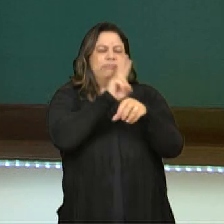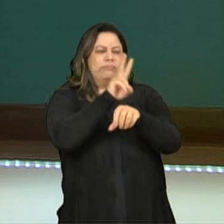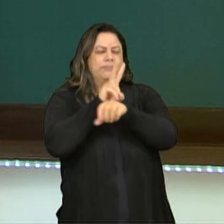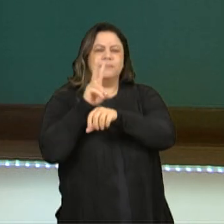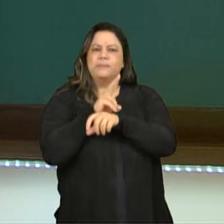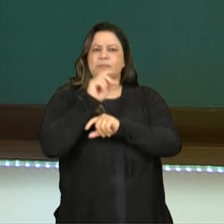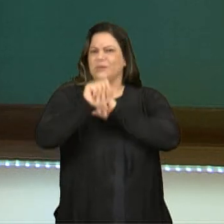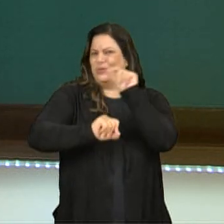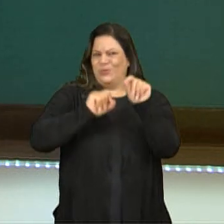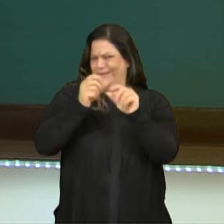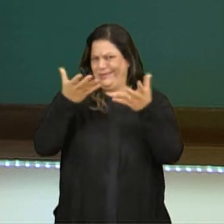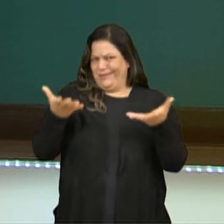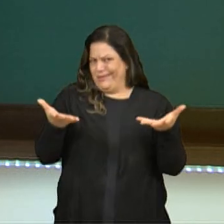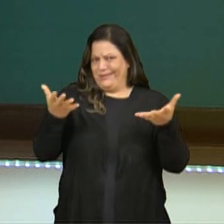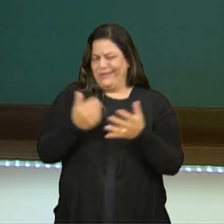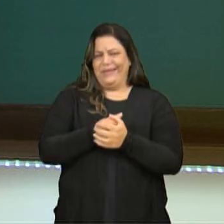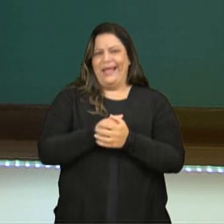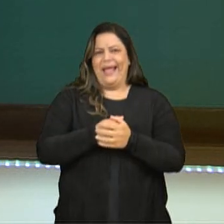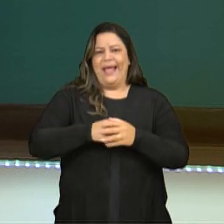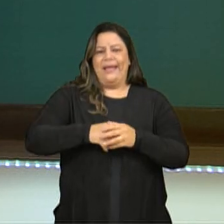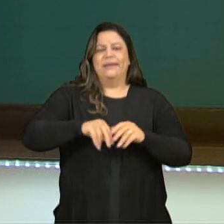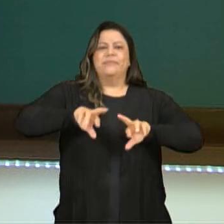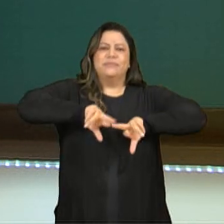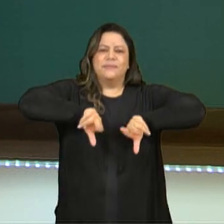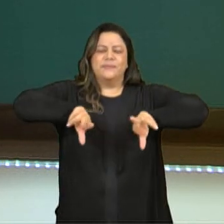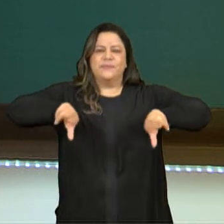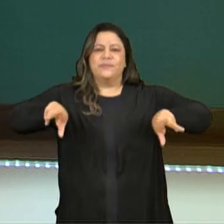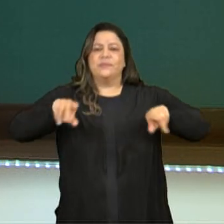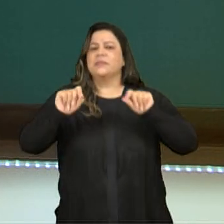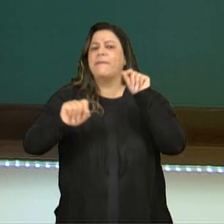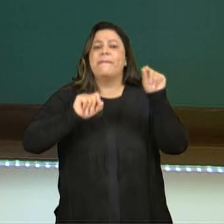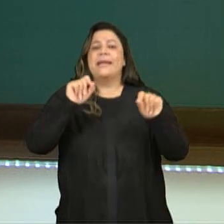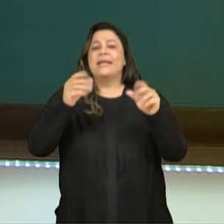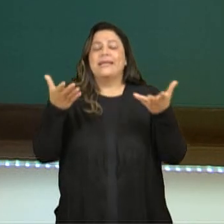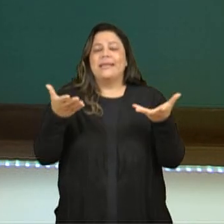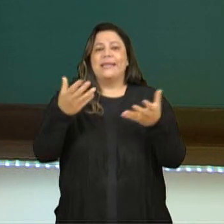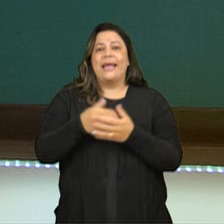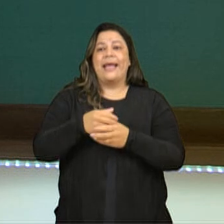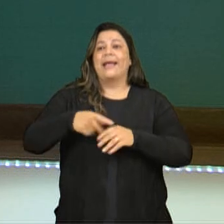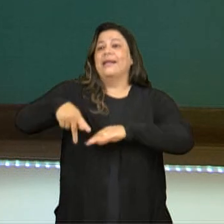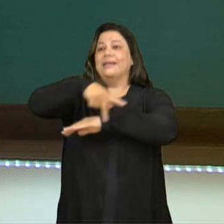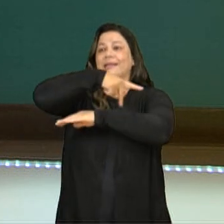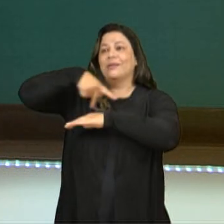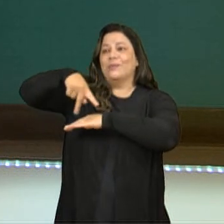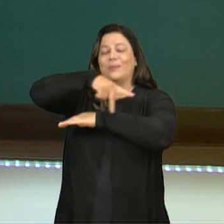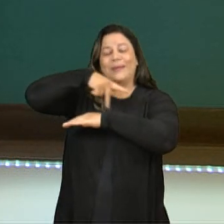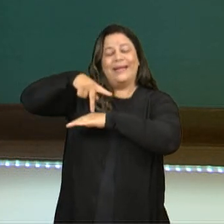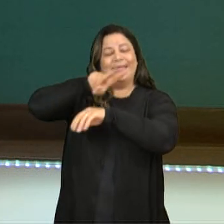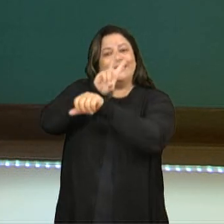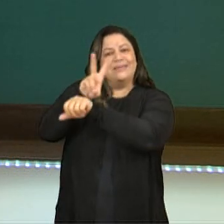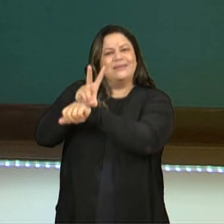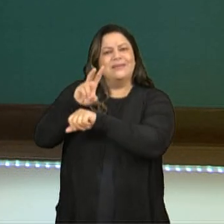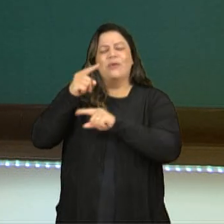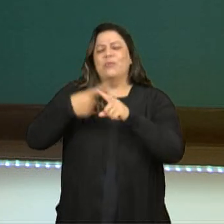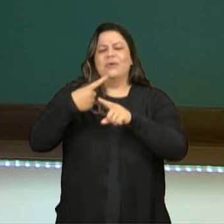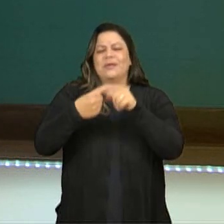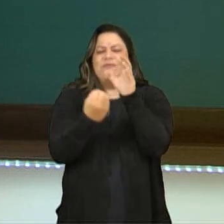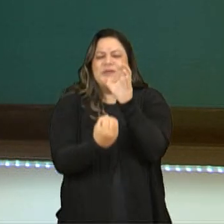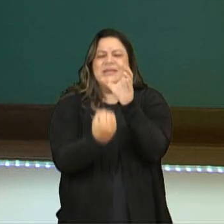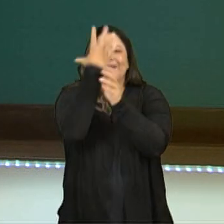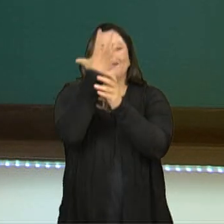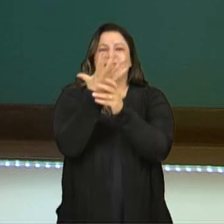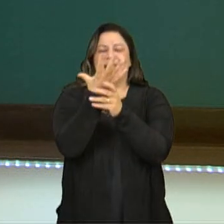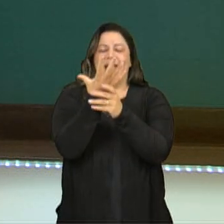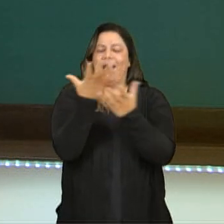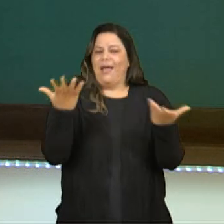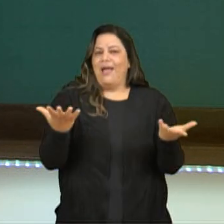é o Sistema Nacional de Conservação? Para que ele serve? Como ele foi criado? Que características ele tem no